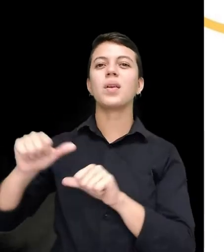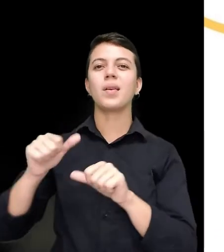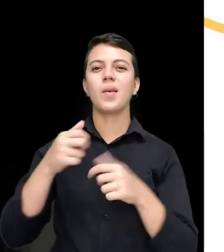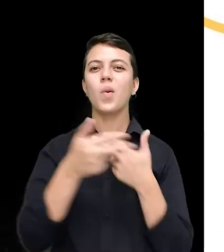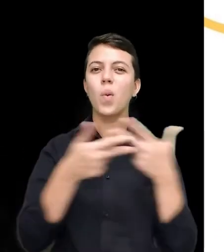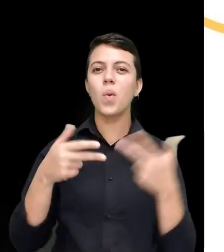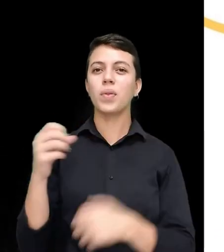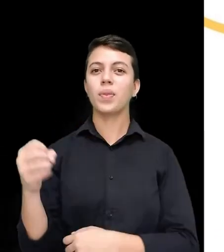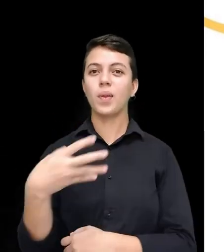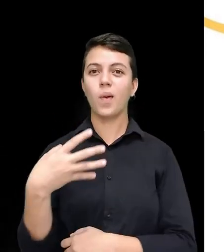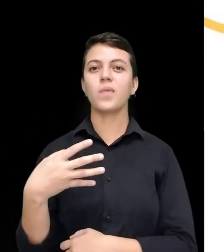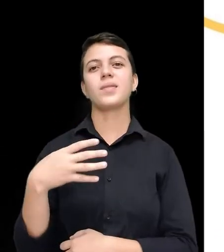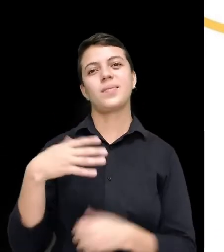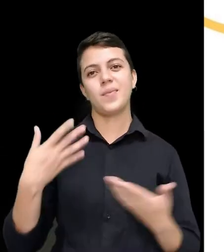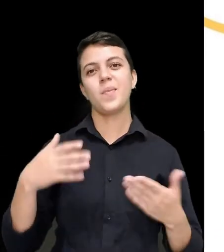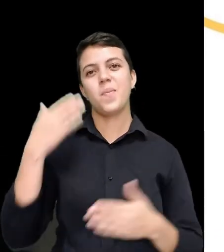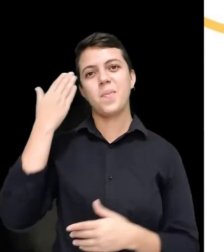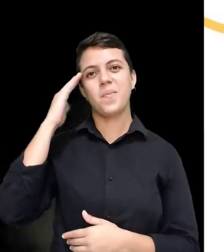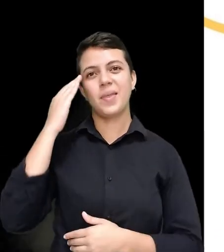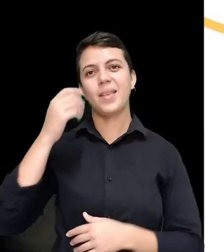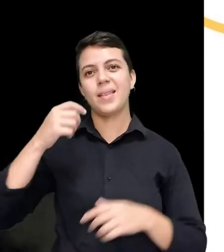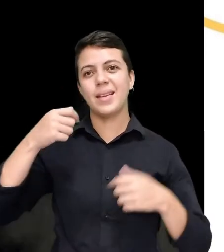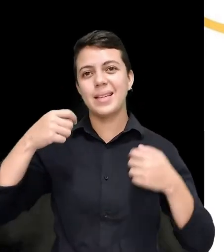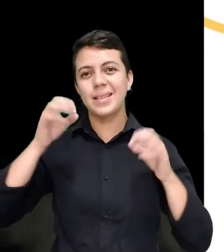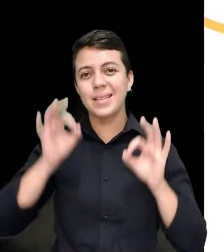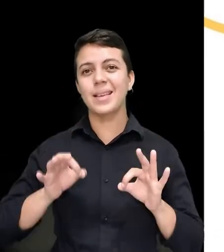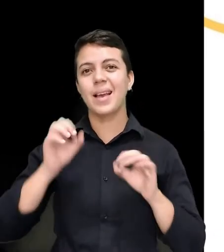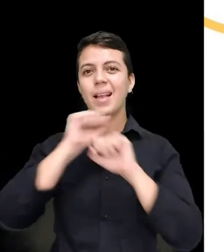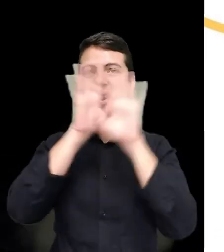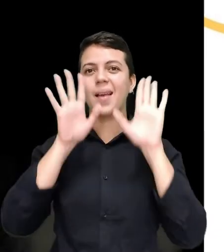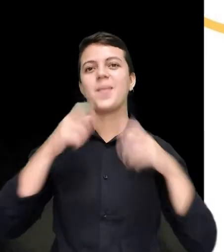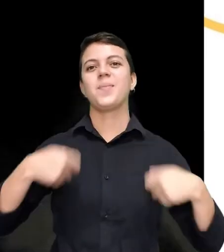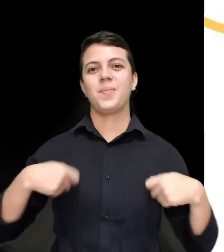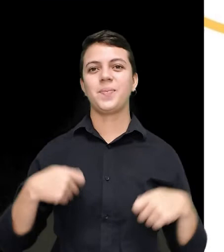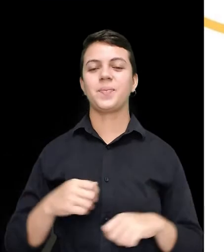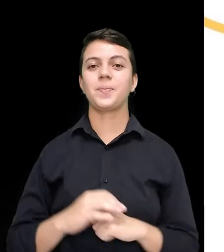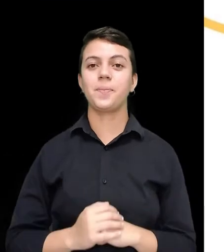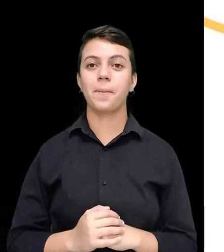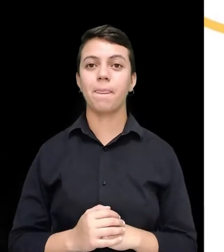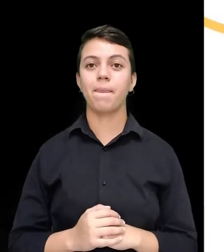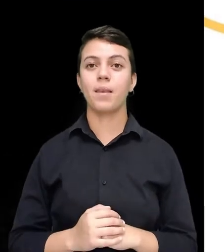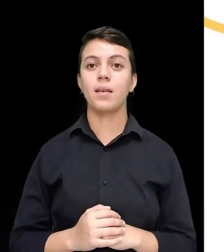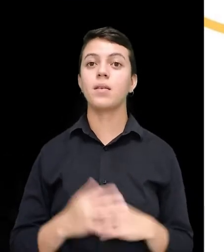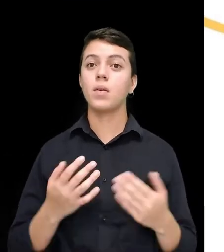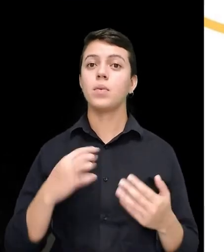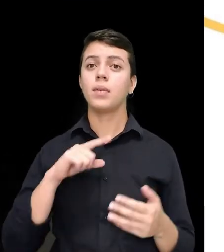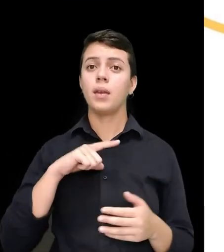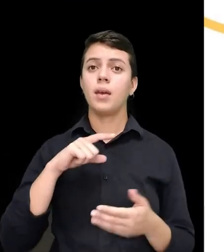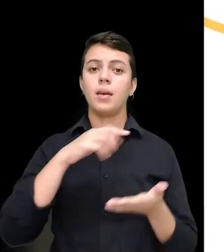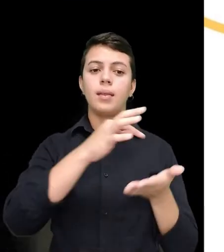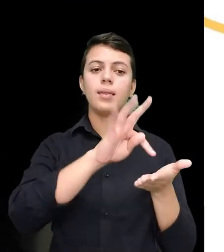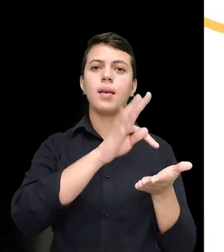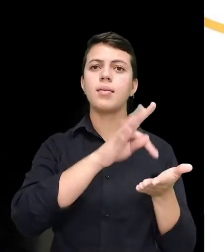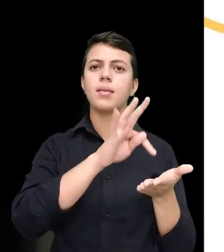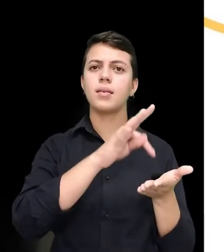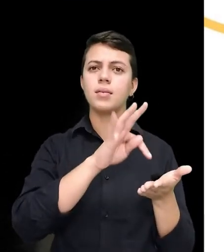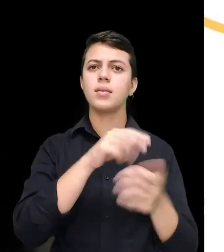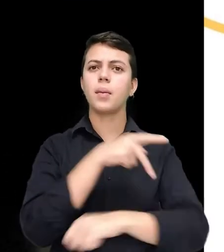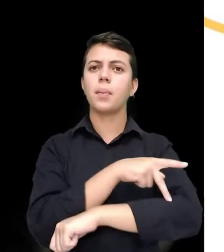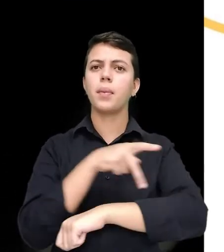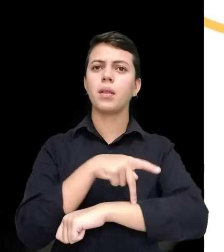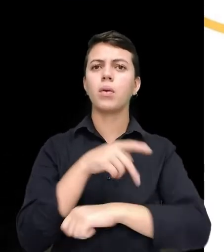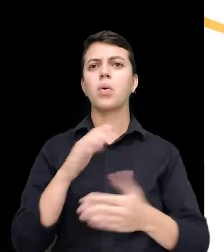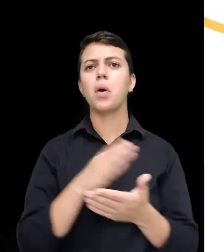consiga adotar nas práticas pedagógicas algumas metodologias que estão